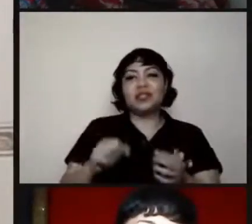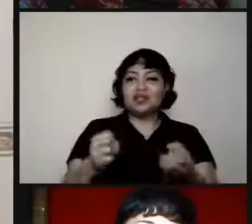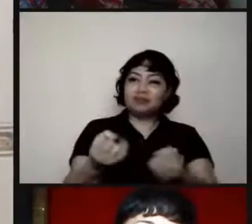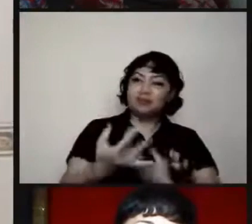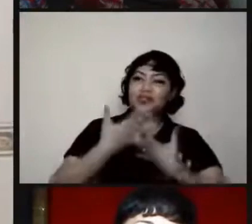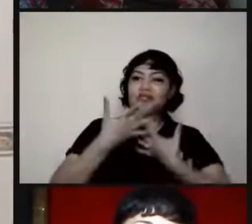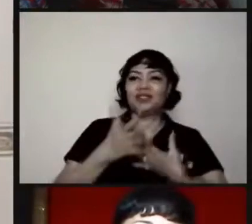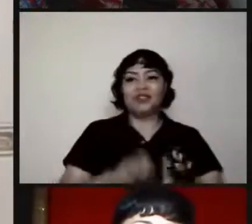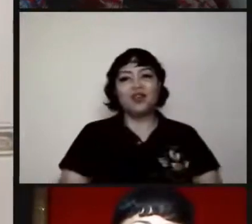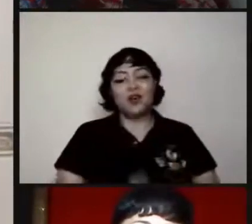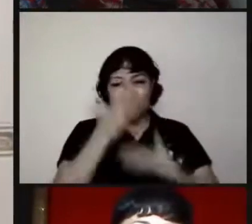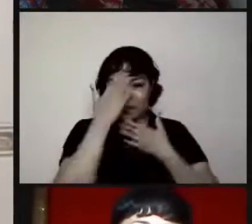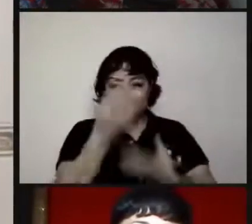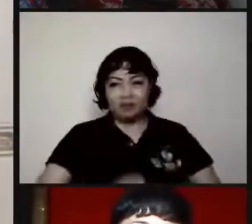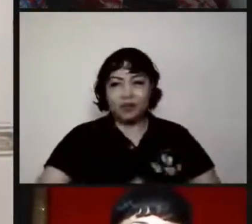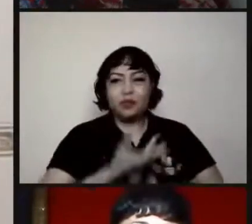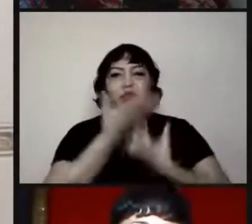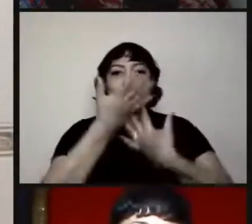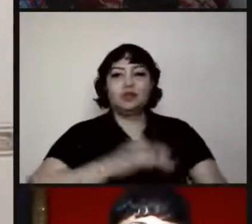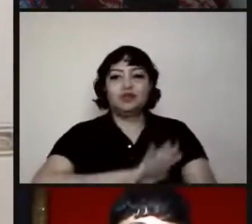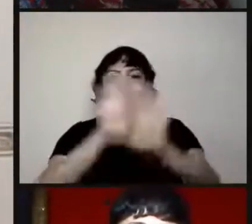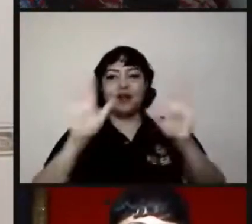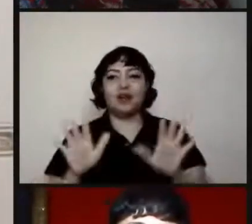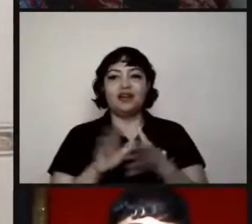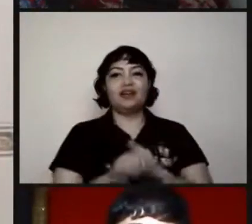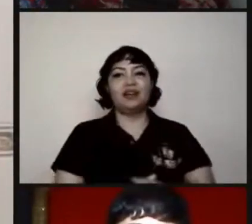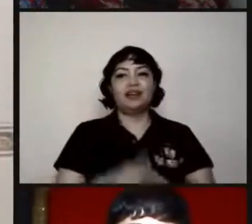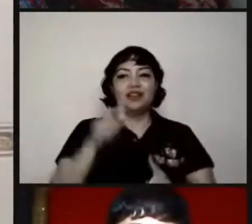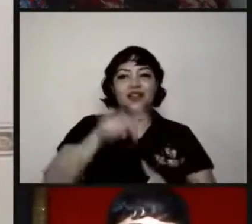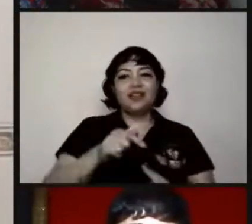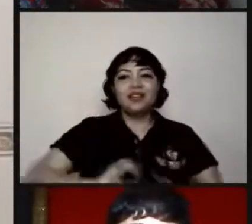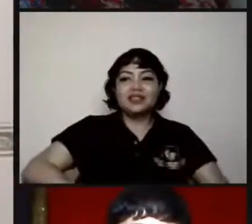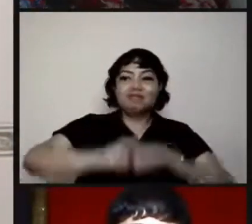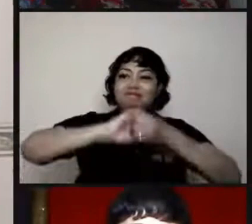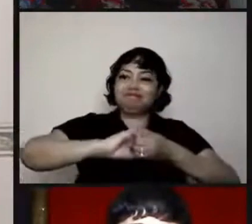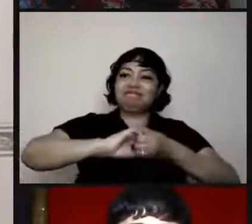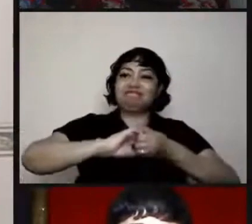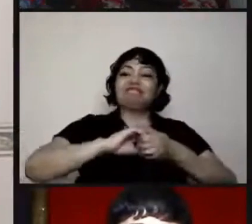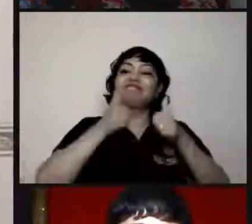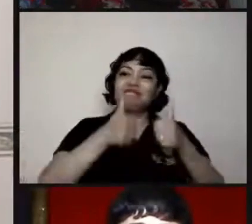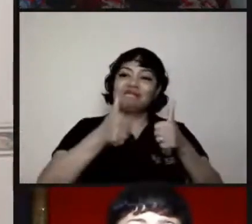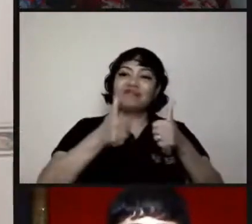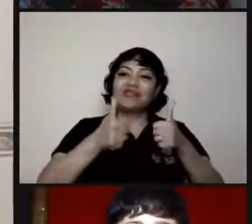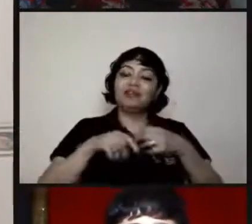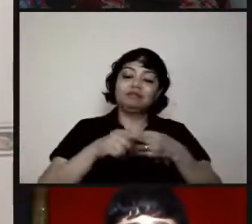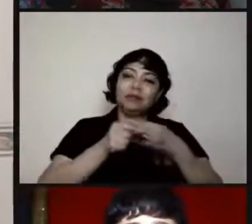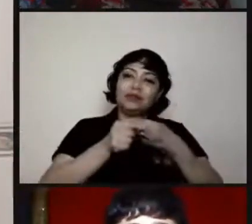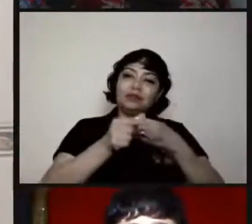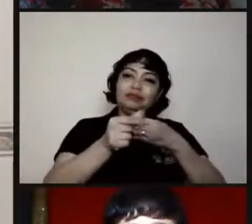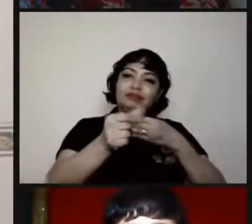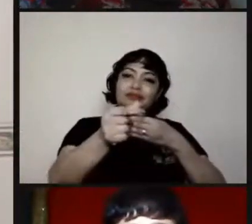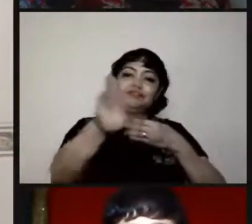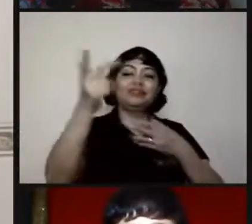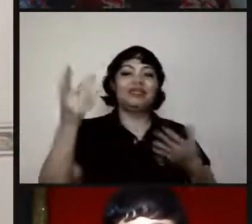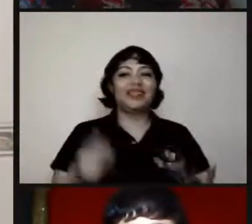Poesia no Ar, né, o Fernando, a Ivine, que essa parceria assim, seja longa, né, e que a gente possa